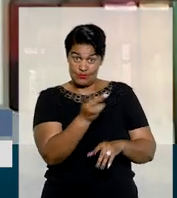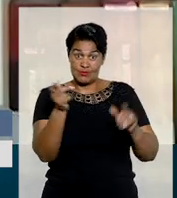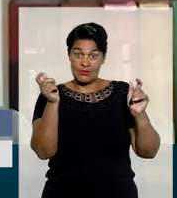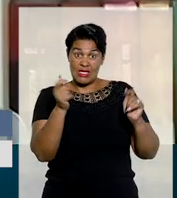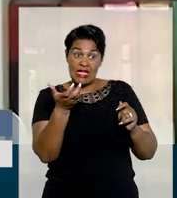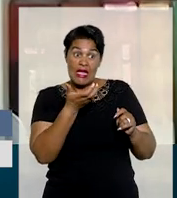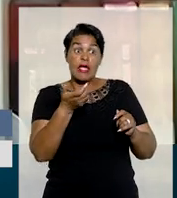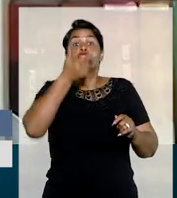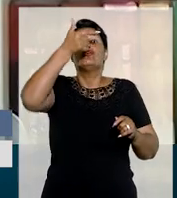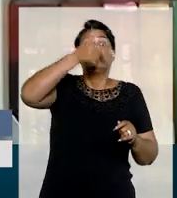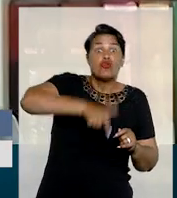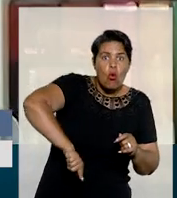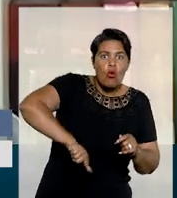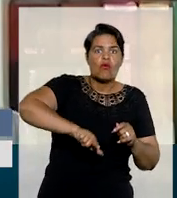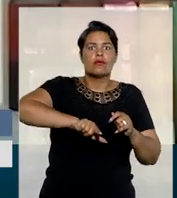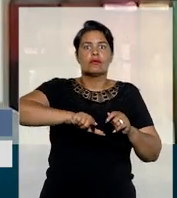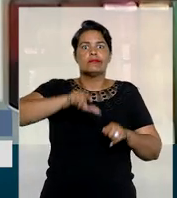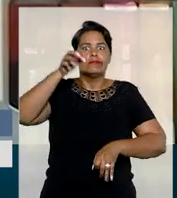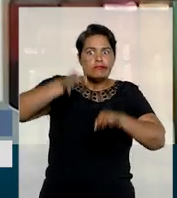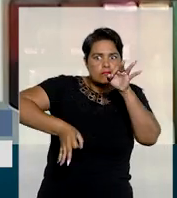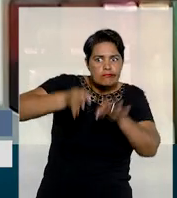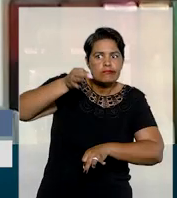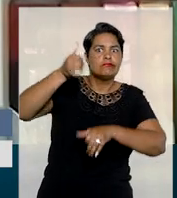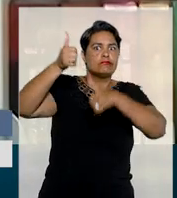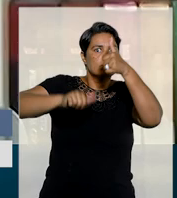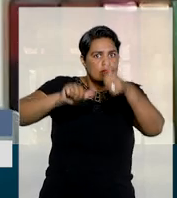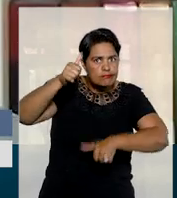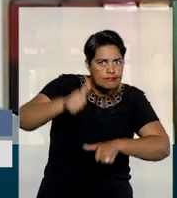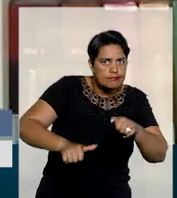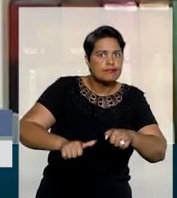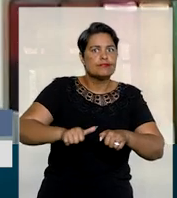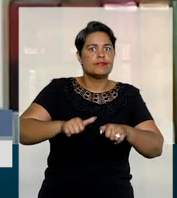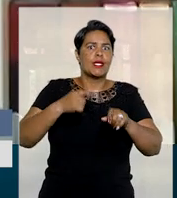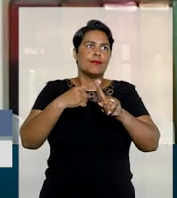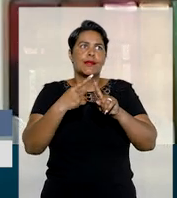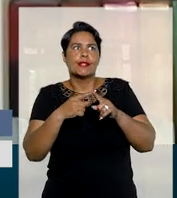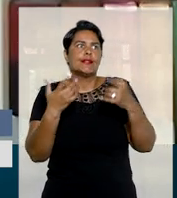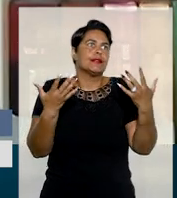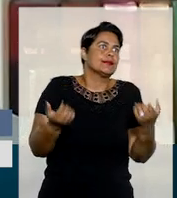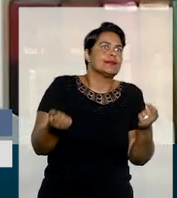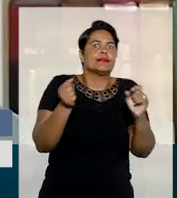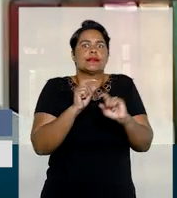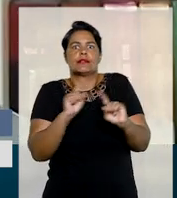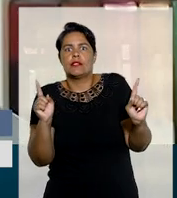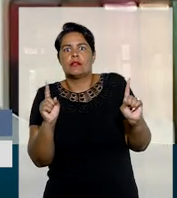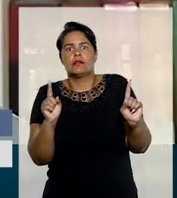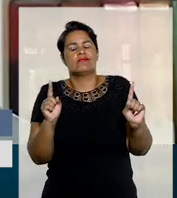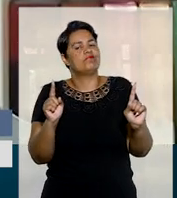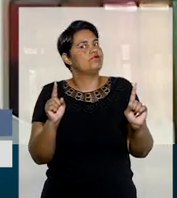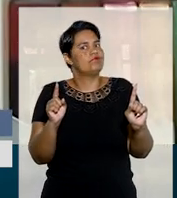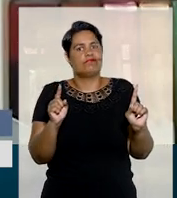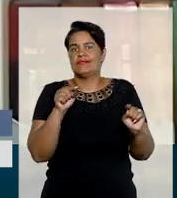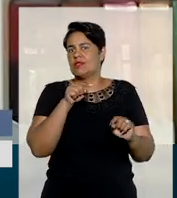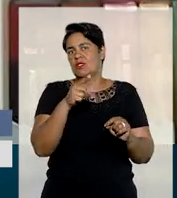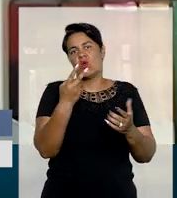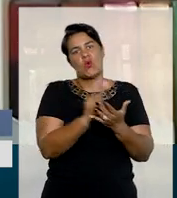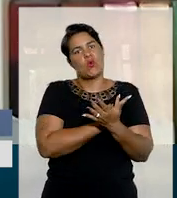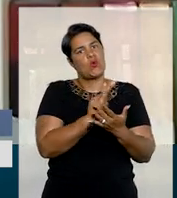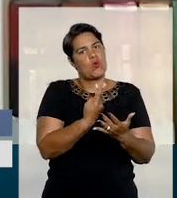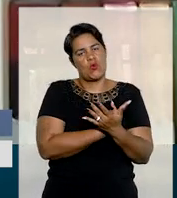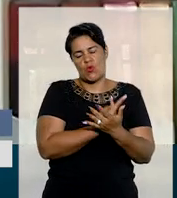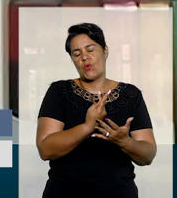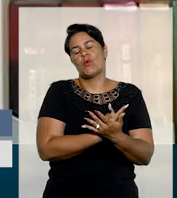buscam simplesmente rejulgar aquela questão a partir da oposição de embargos de